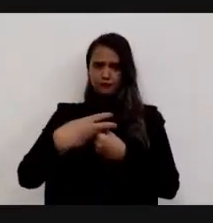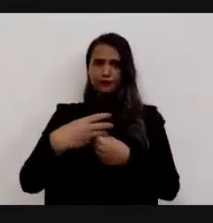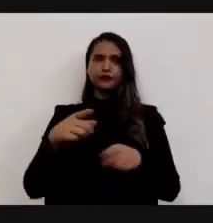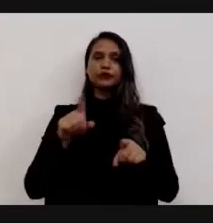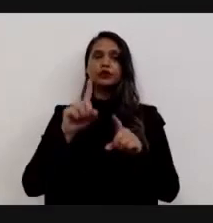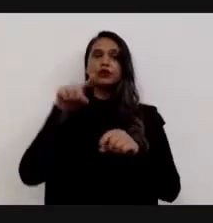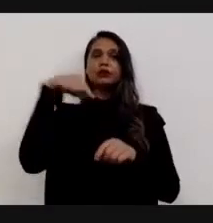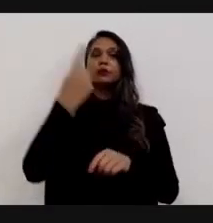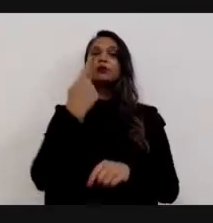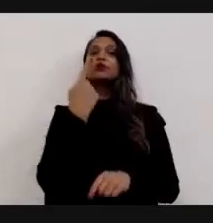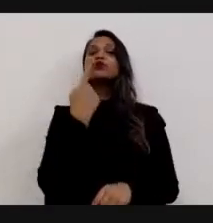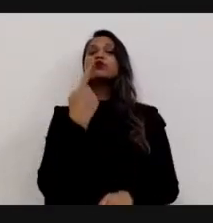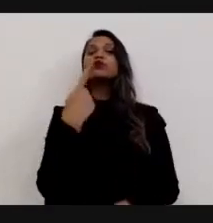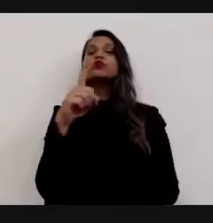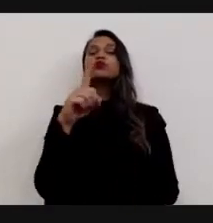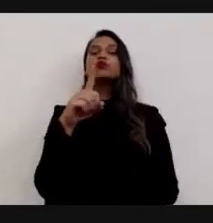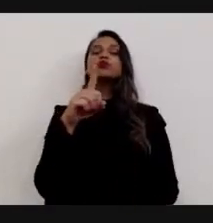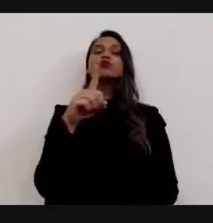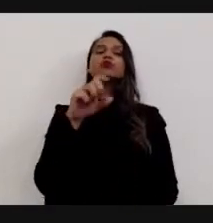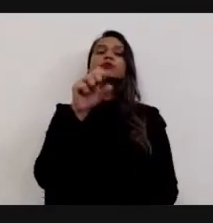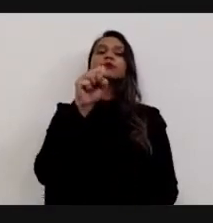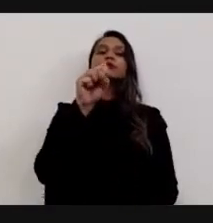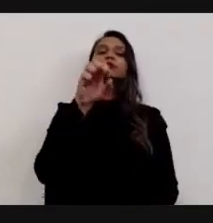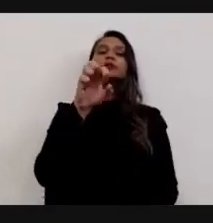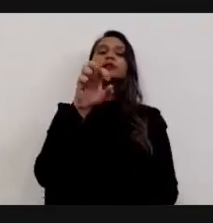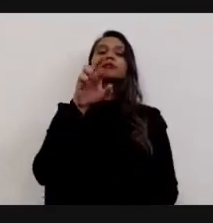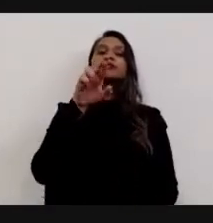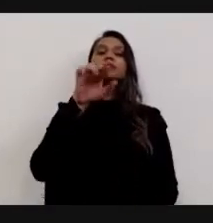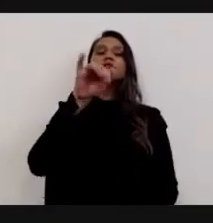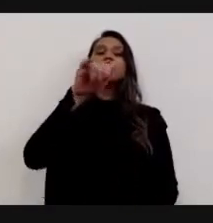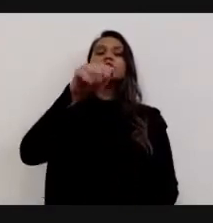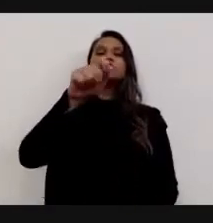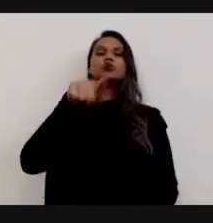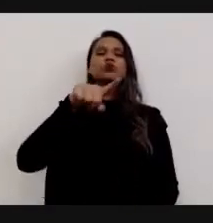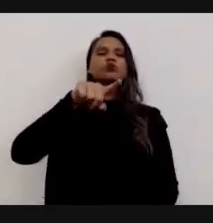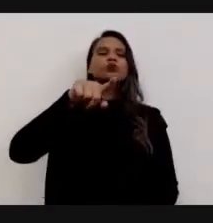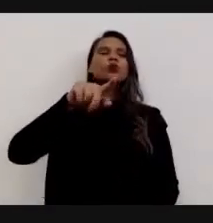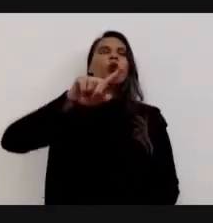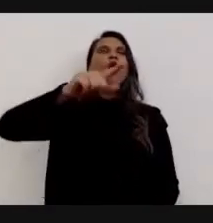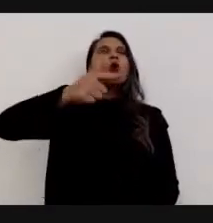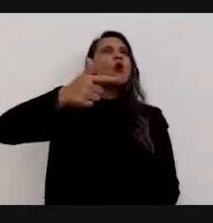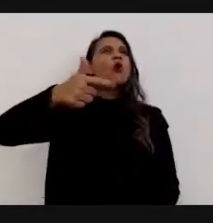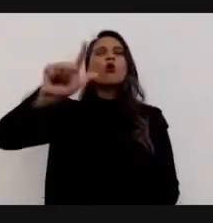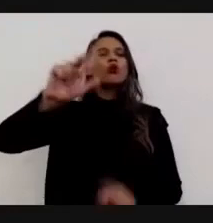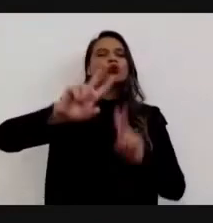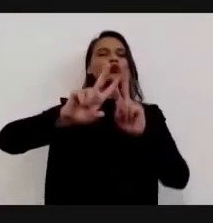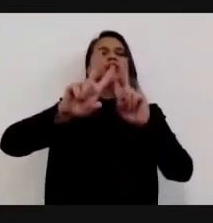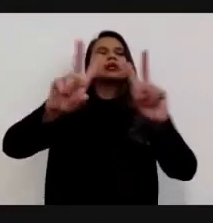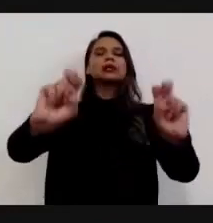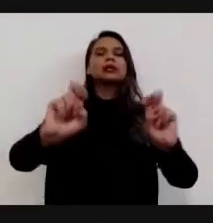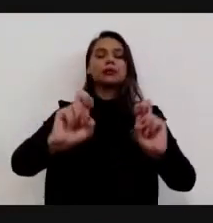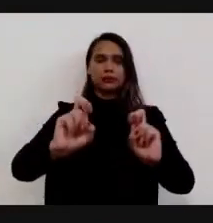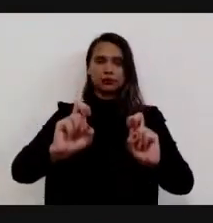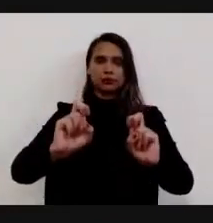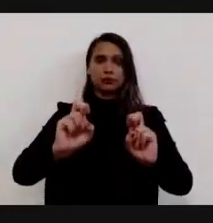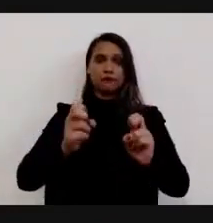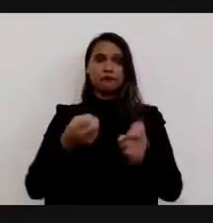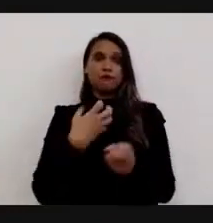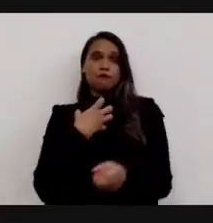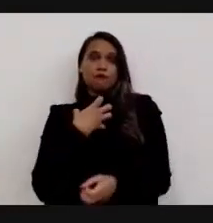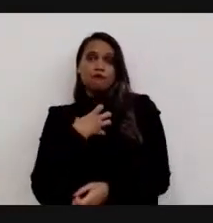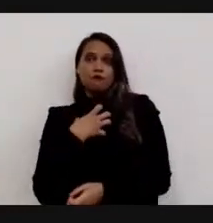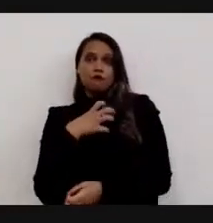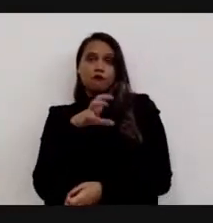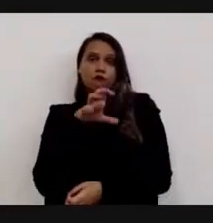Sérgio Fernandes Sena Pires, pela segunda vez, apresentando um outro trabalho intitulado Formas Inovadoras de